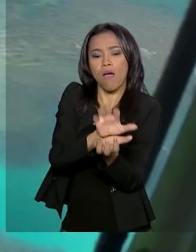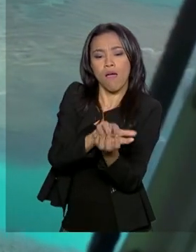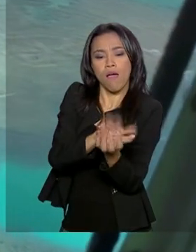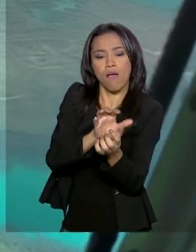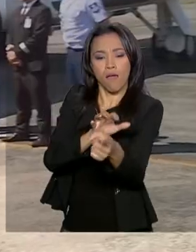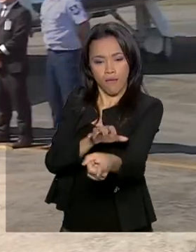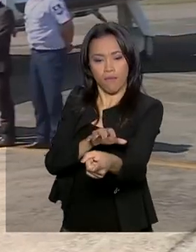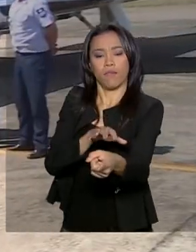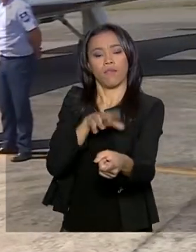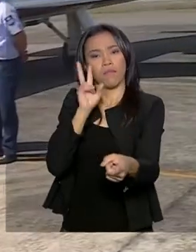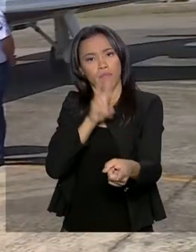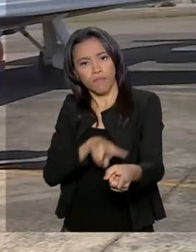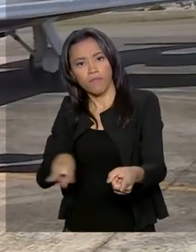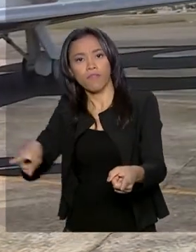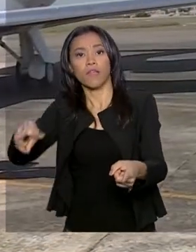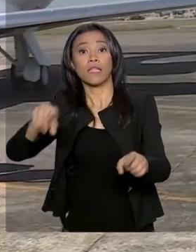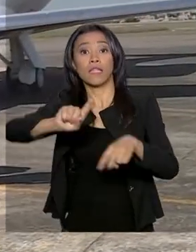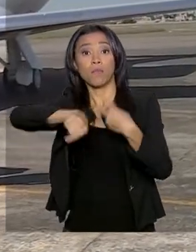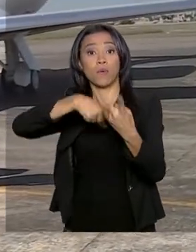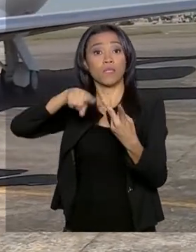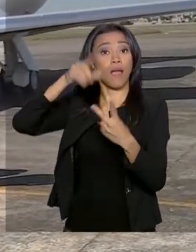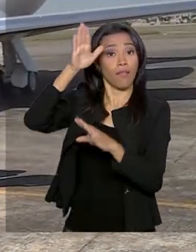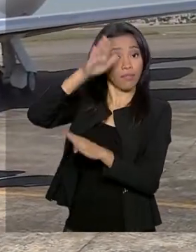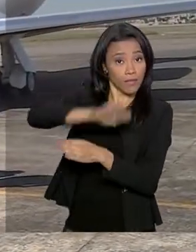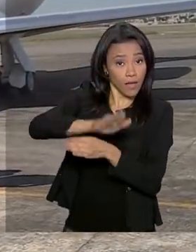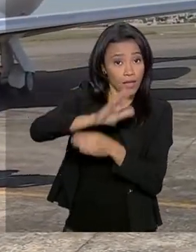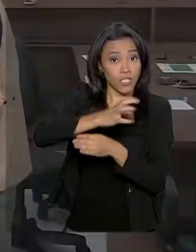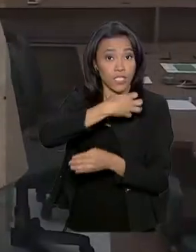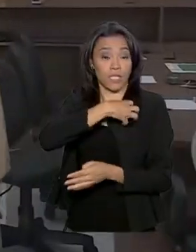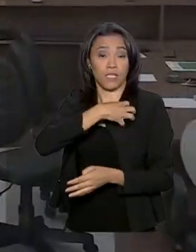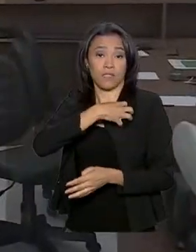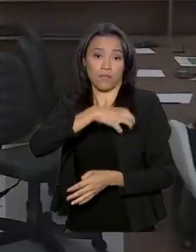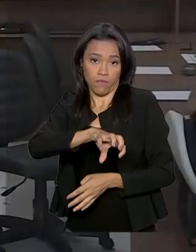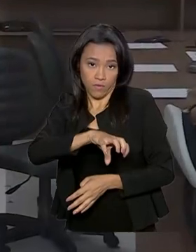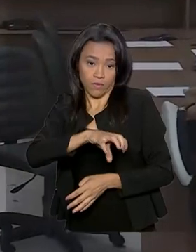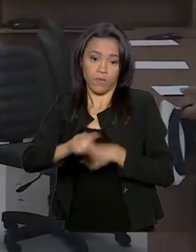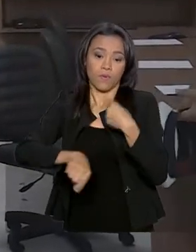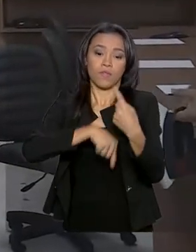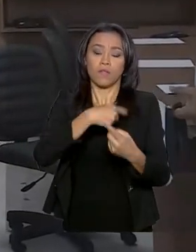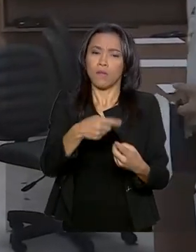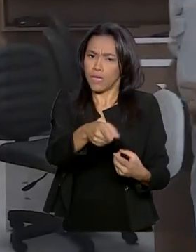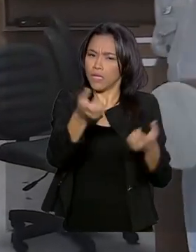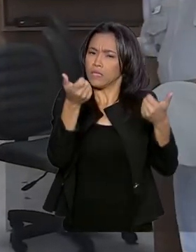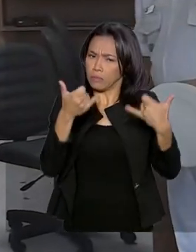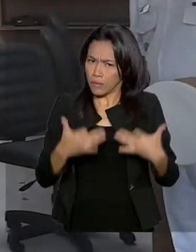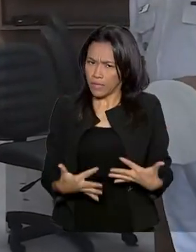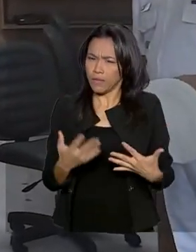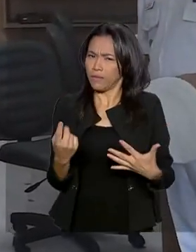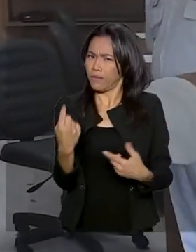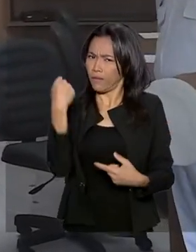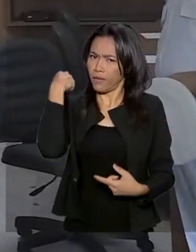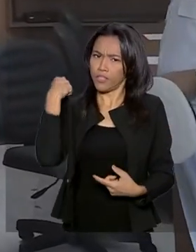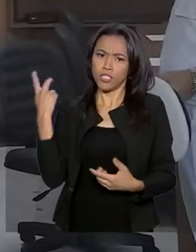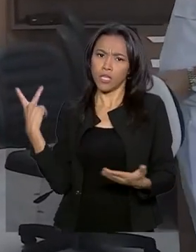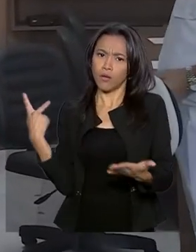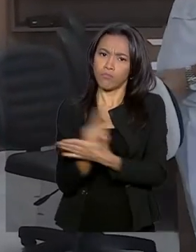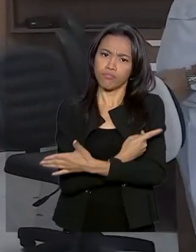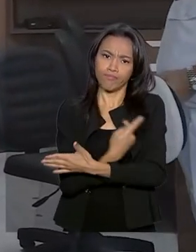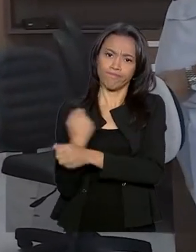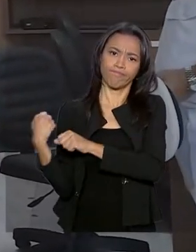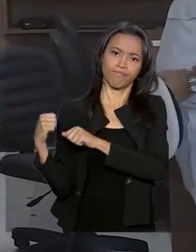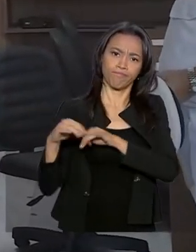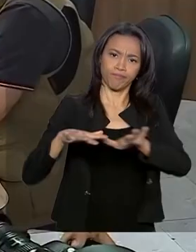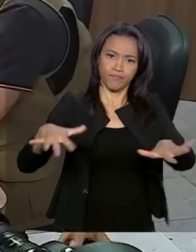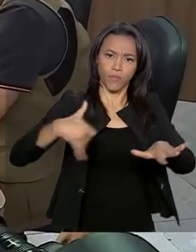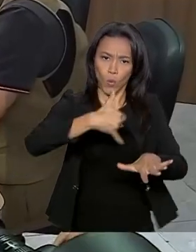de suape a tarde sobrevôo foi em salvador na bahia segundo ele desde o início do aparecimento das manchas de óleo o